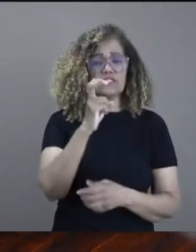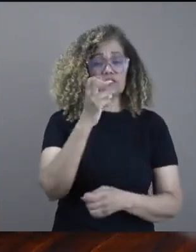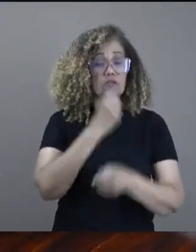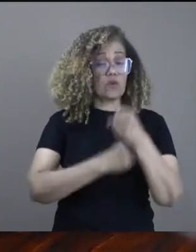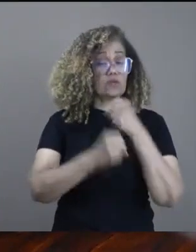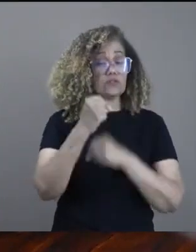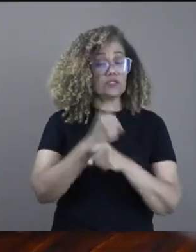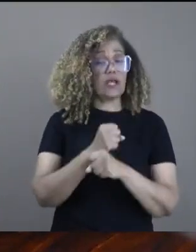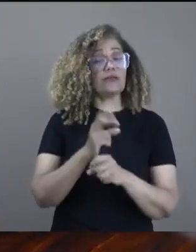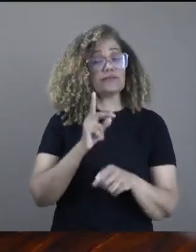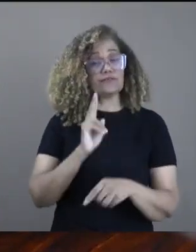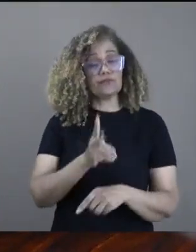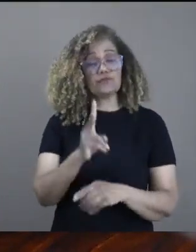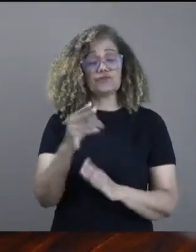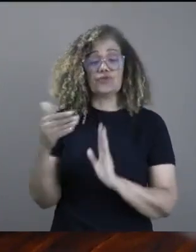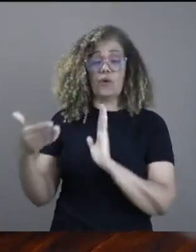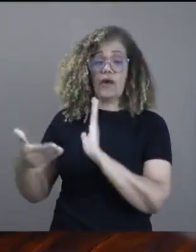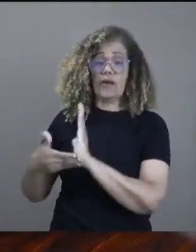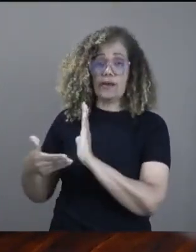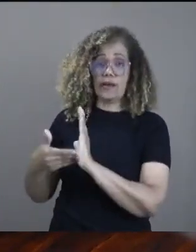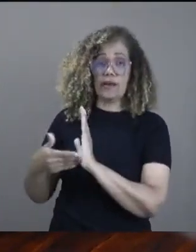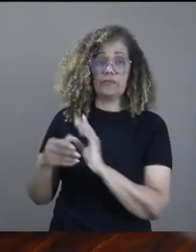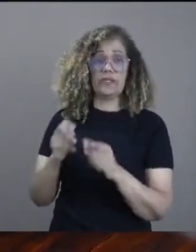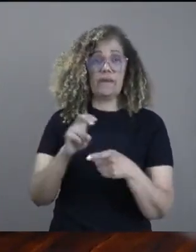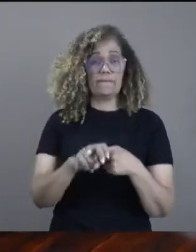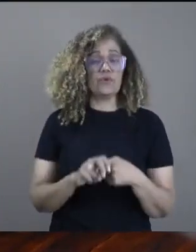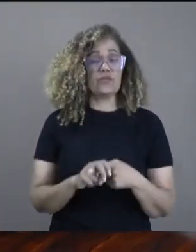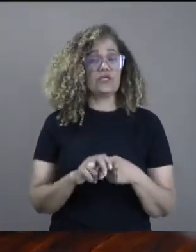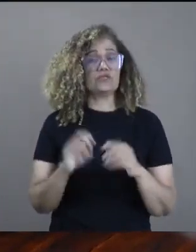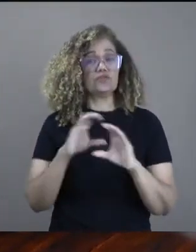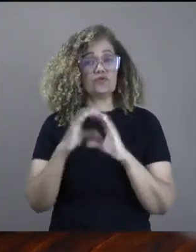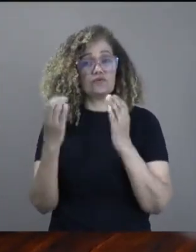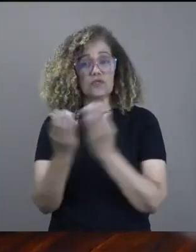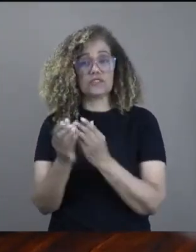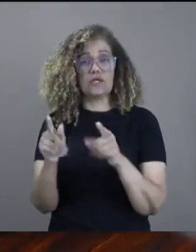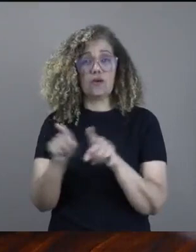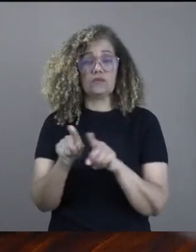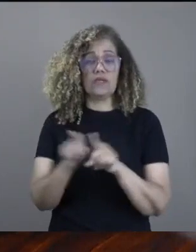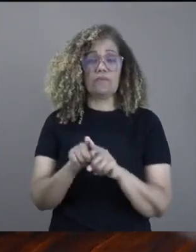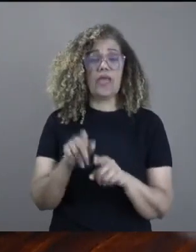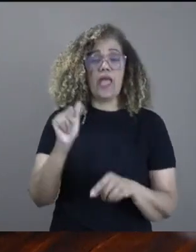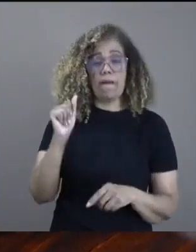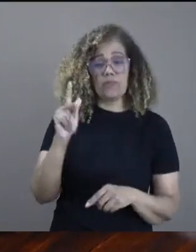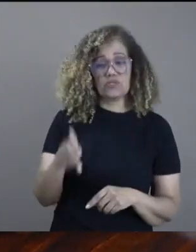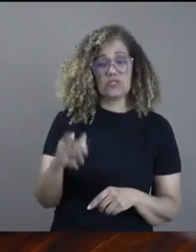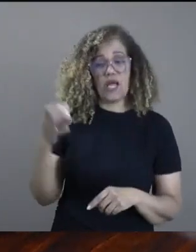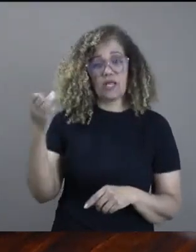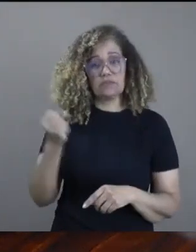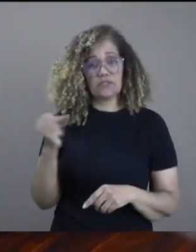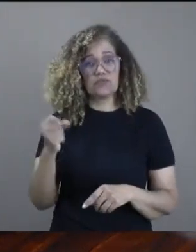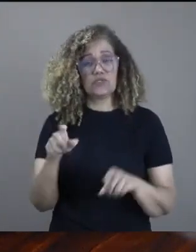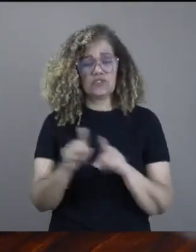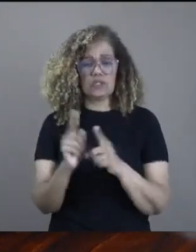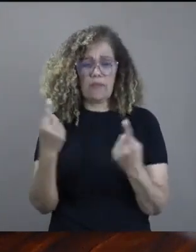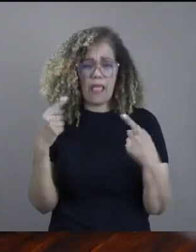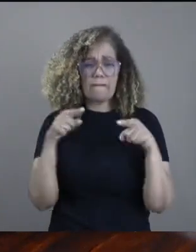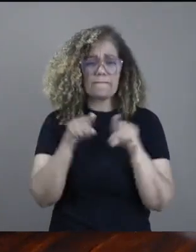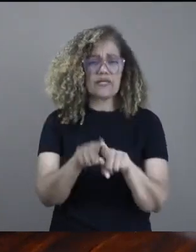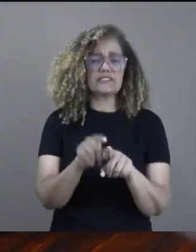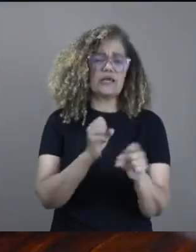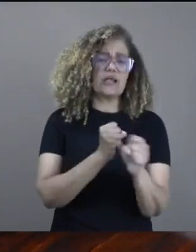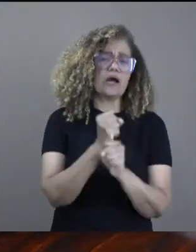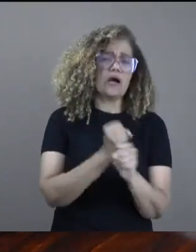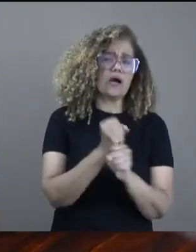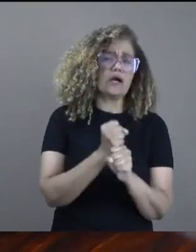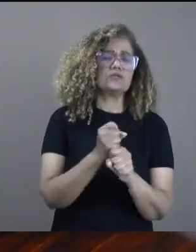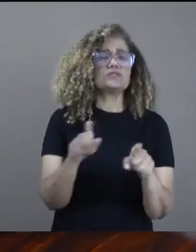Deputados senhor presidente a cobap Confederação Brasileira de aposentados e pensionista Nossa parceira de longa data está em